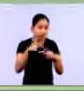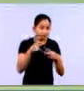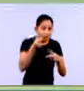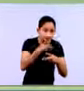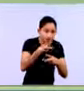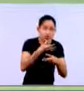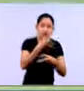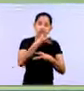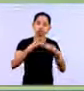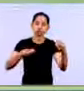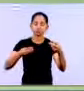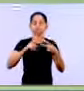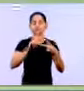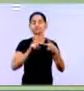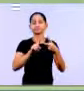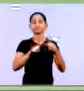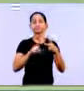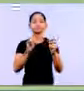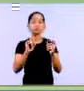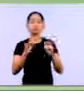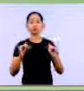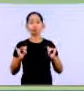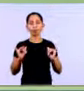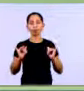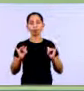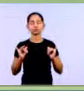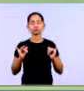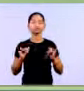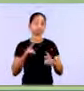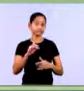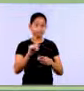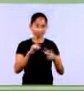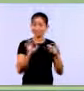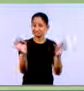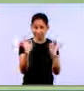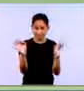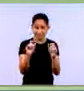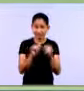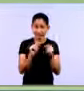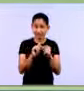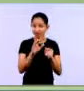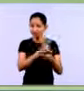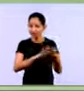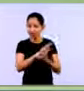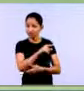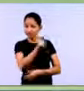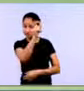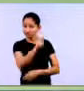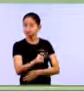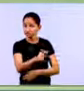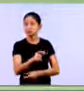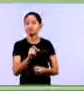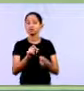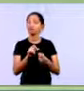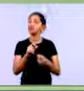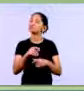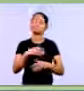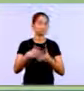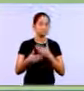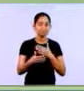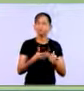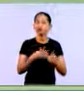pagamento extingue, ele pode ficar inerte e, nesse caso, o Estado, o ente federado, vai penhorar os